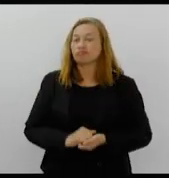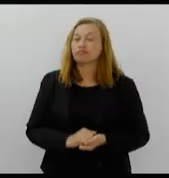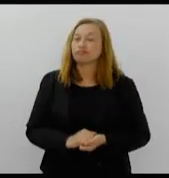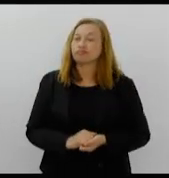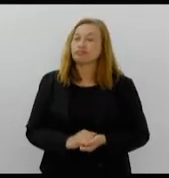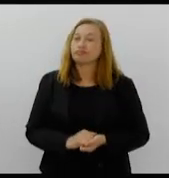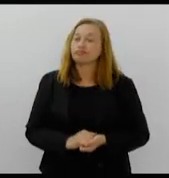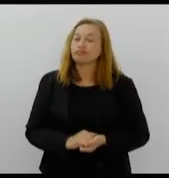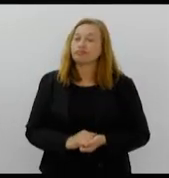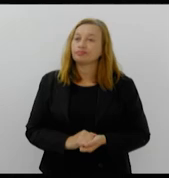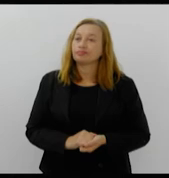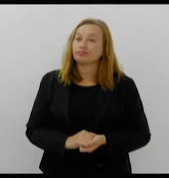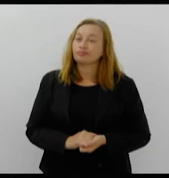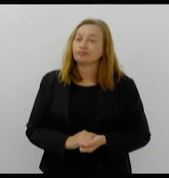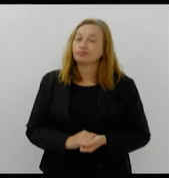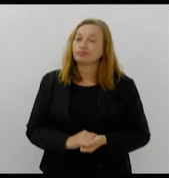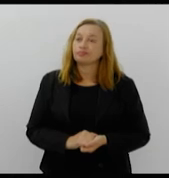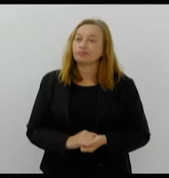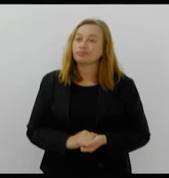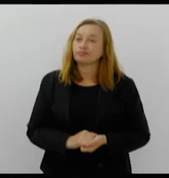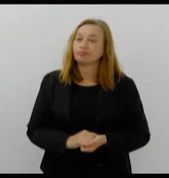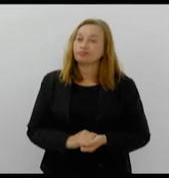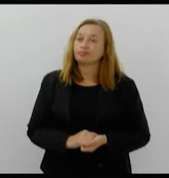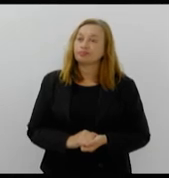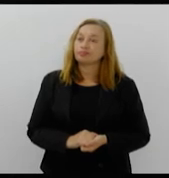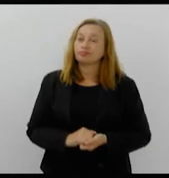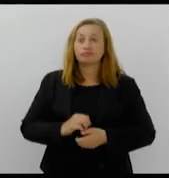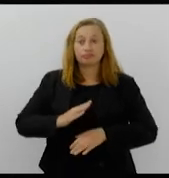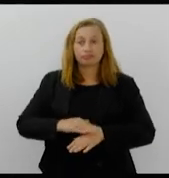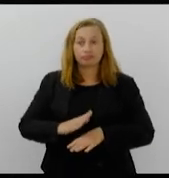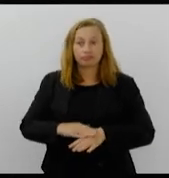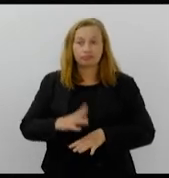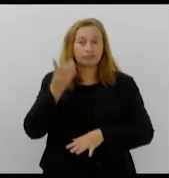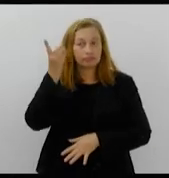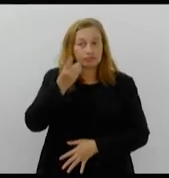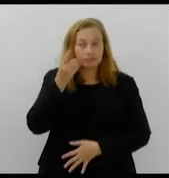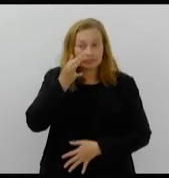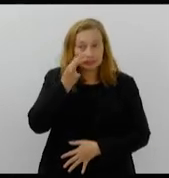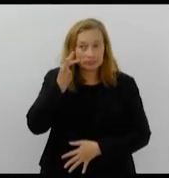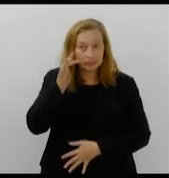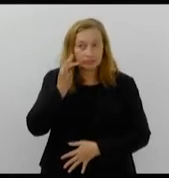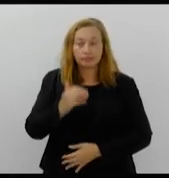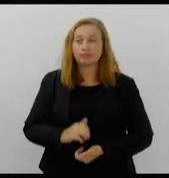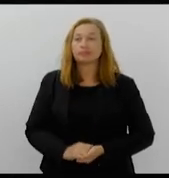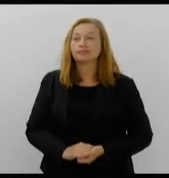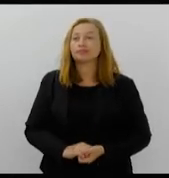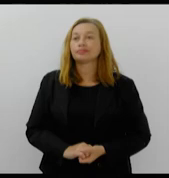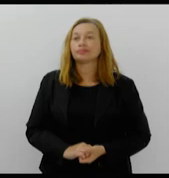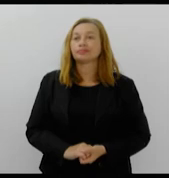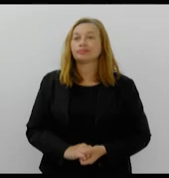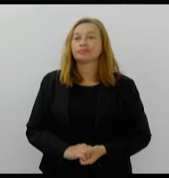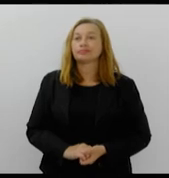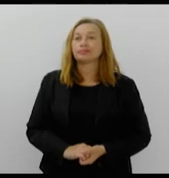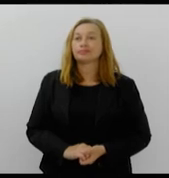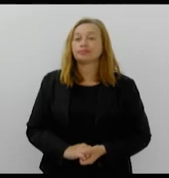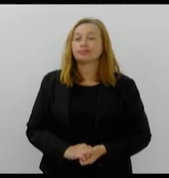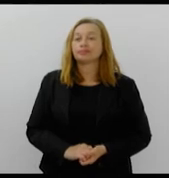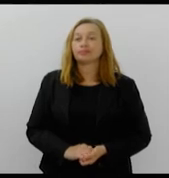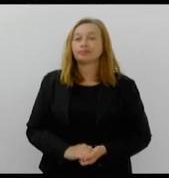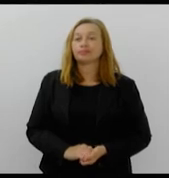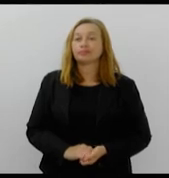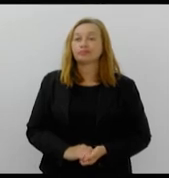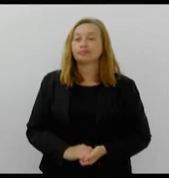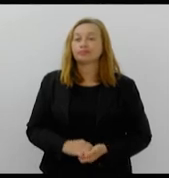E, coincidentemente, essa sessão, neste momento, é presidida pelo deputado Flávio Serafini, que vem a